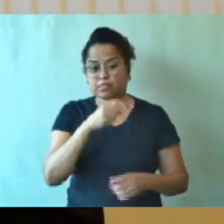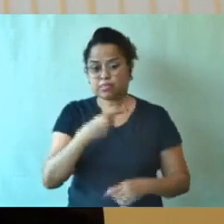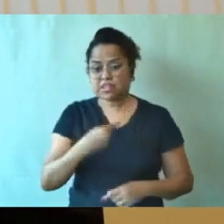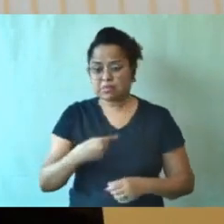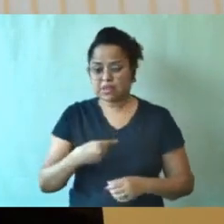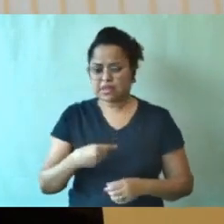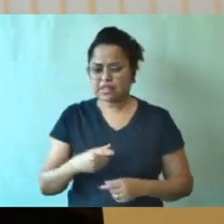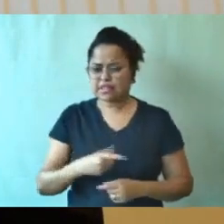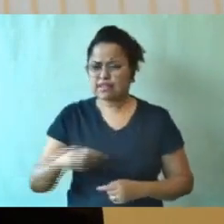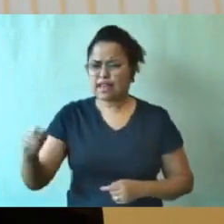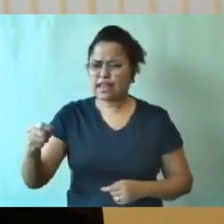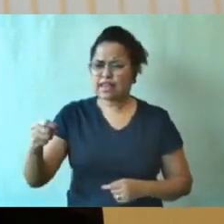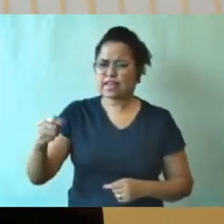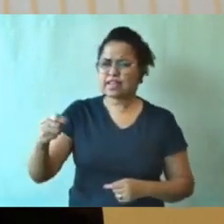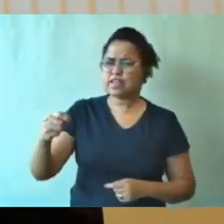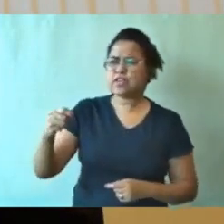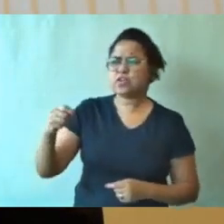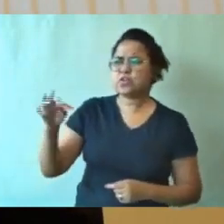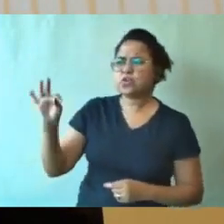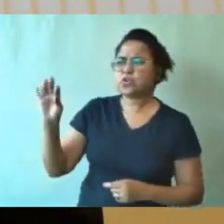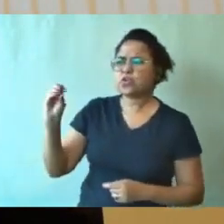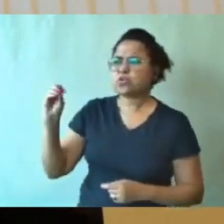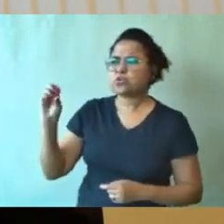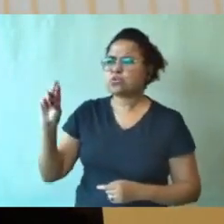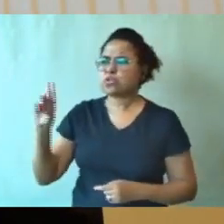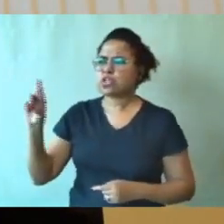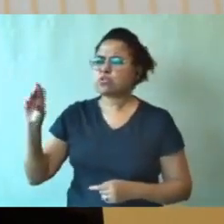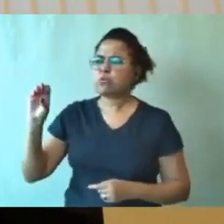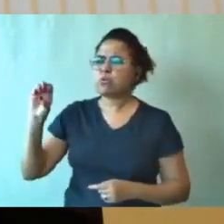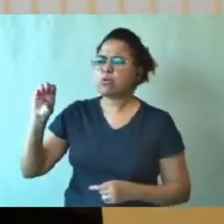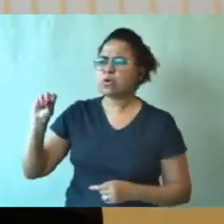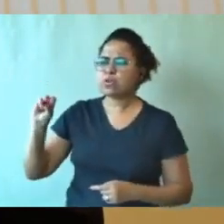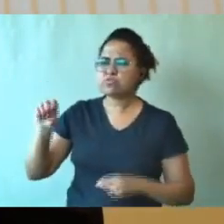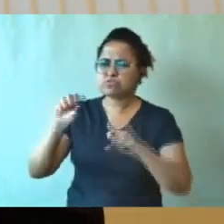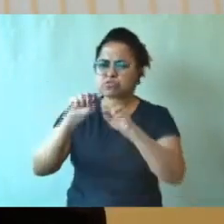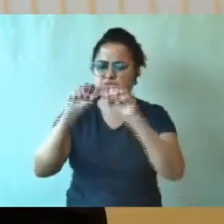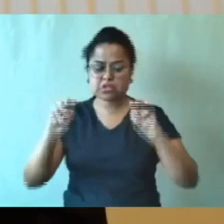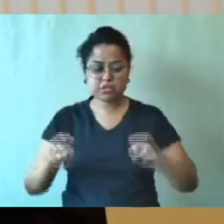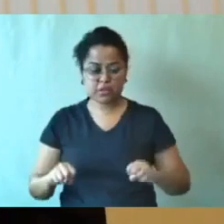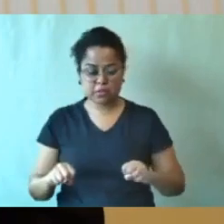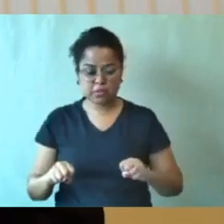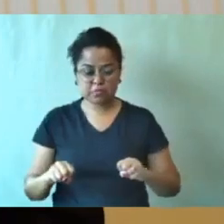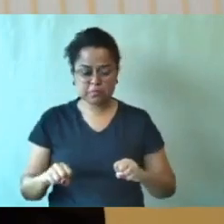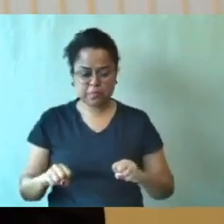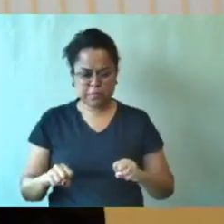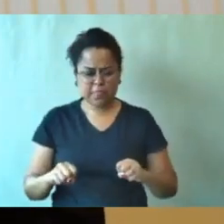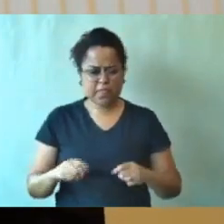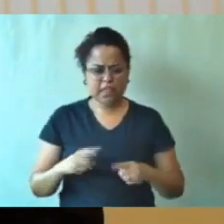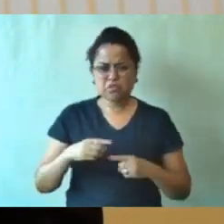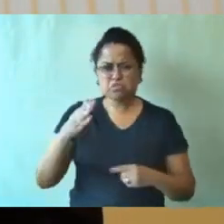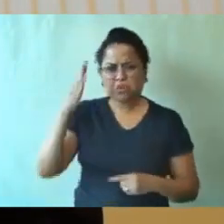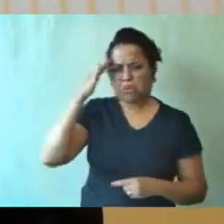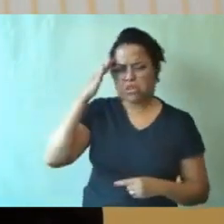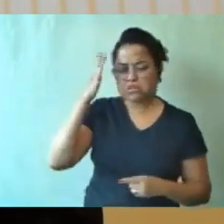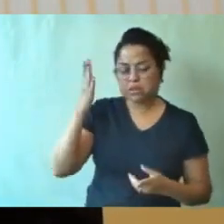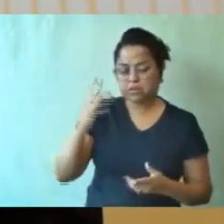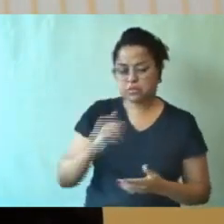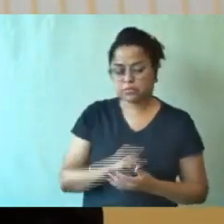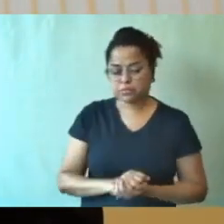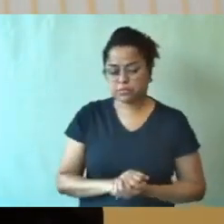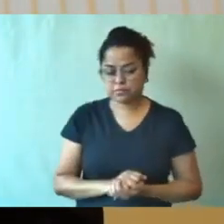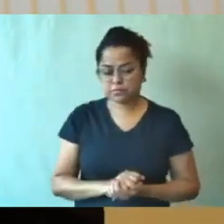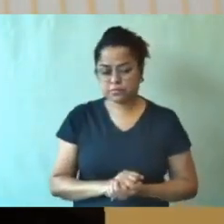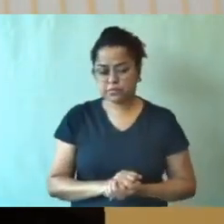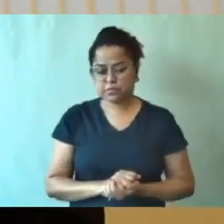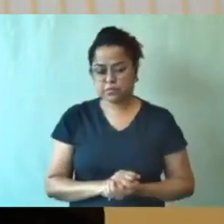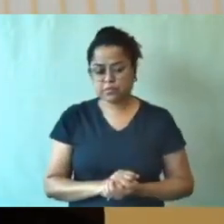que é a percepção do senhor, enquanto presidente do consórcio? O que eu posso informar, assim, foi o tanto